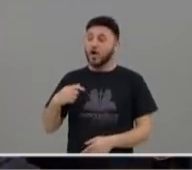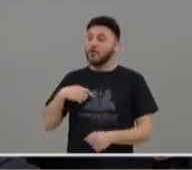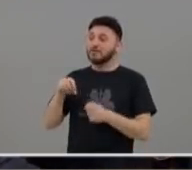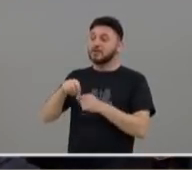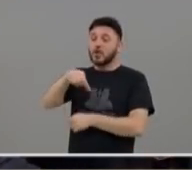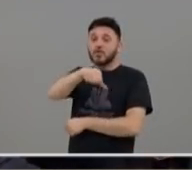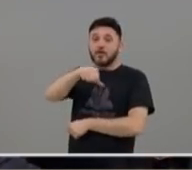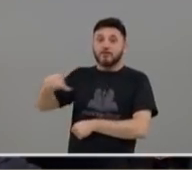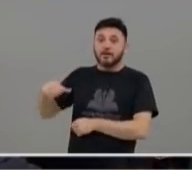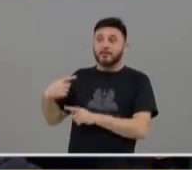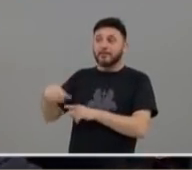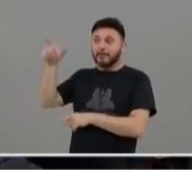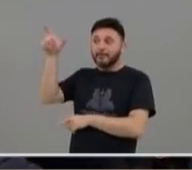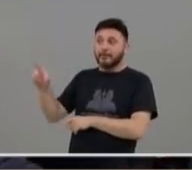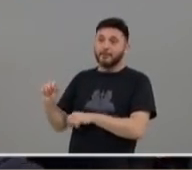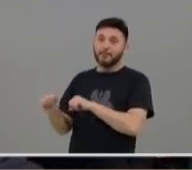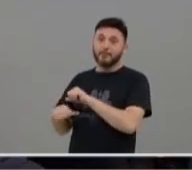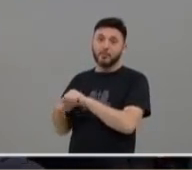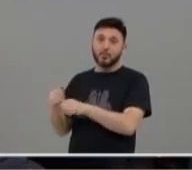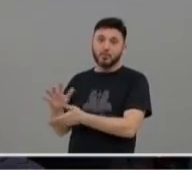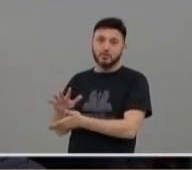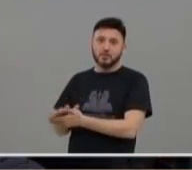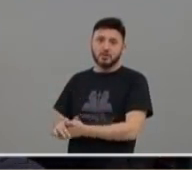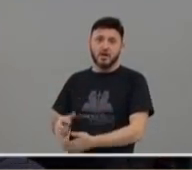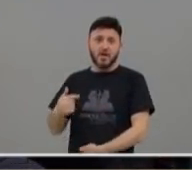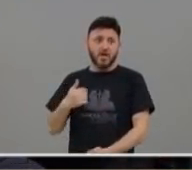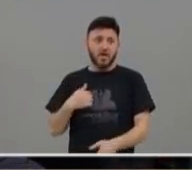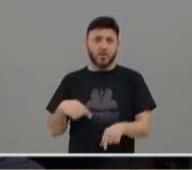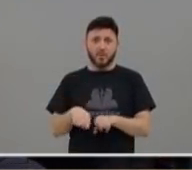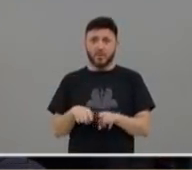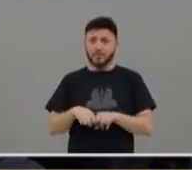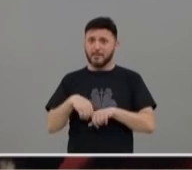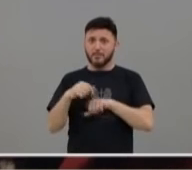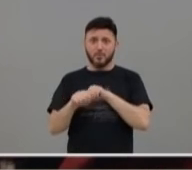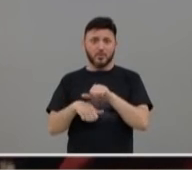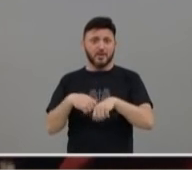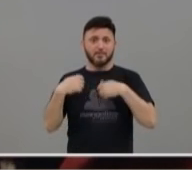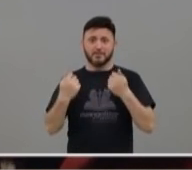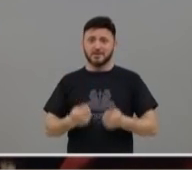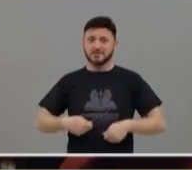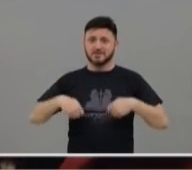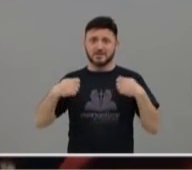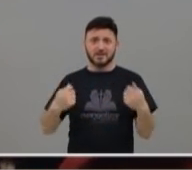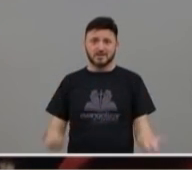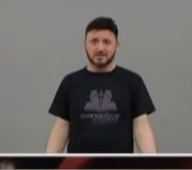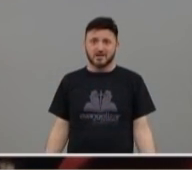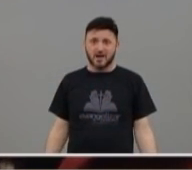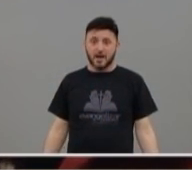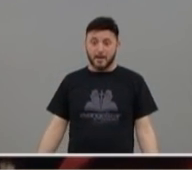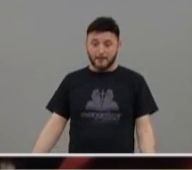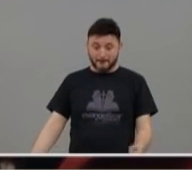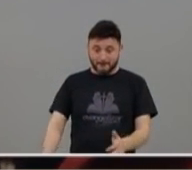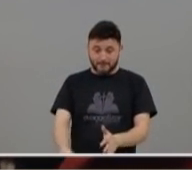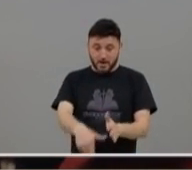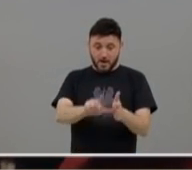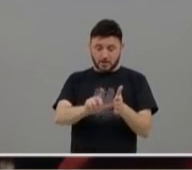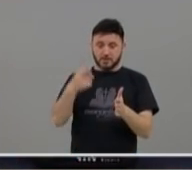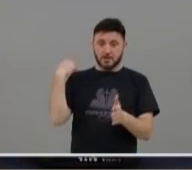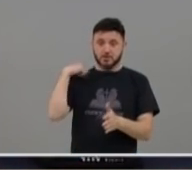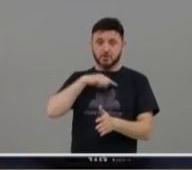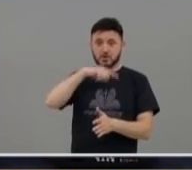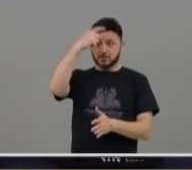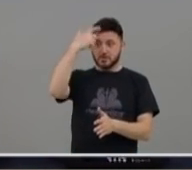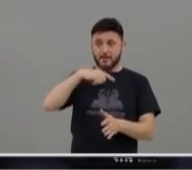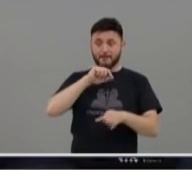ouviu isso ou não? Muda você, criatura. Muda você. Primeiro a gente muda a gente. E com as